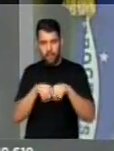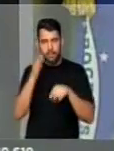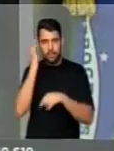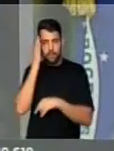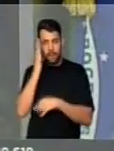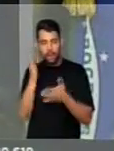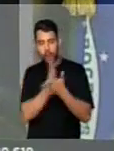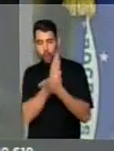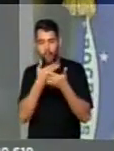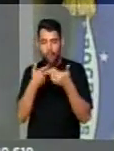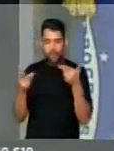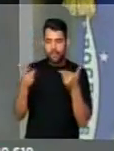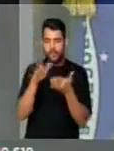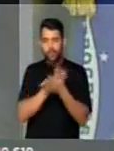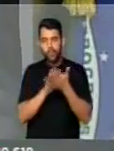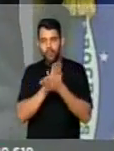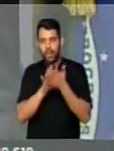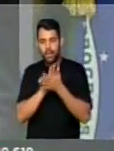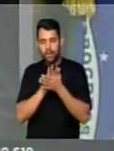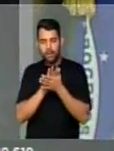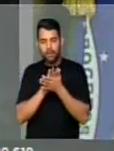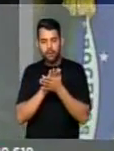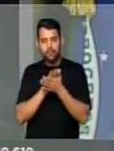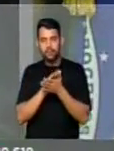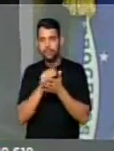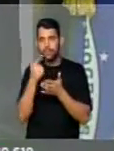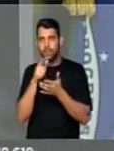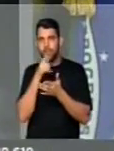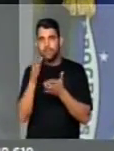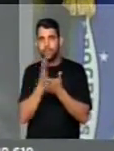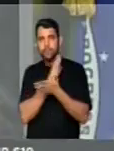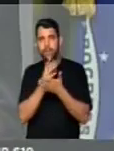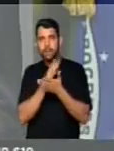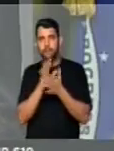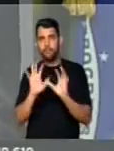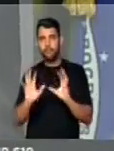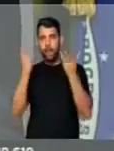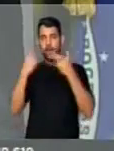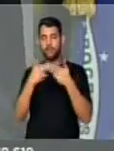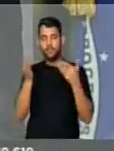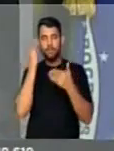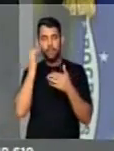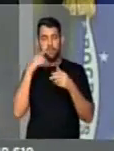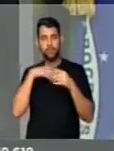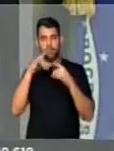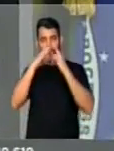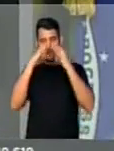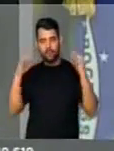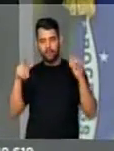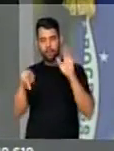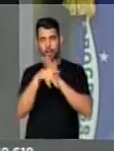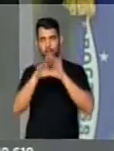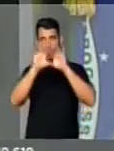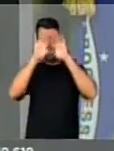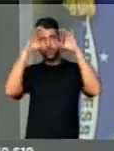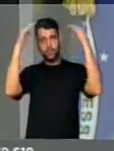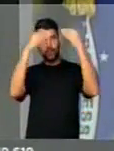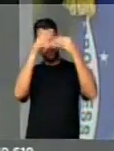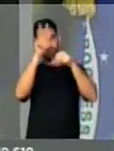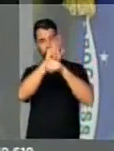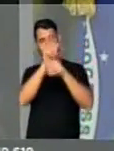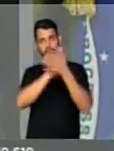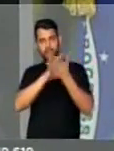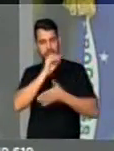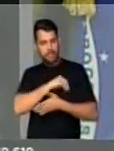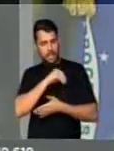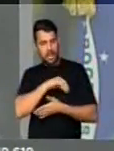tem algumas atividades que não tem Natal, não tem Ano Novo, e sabendo que o telhado do agricultor é o céu, não tem